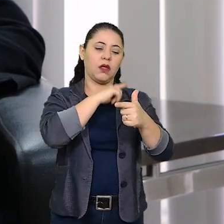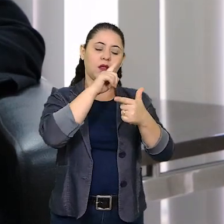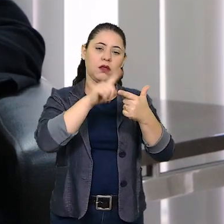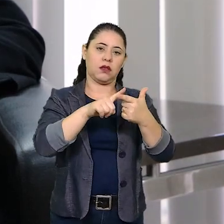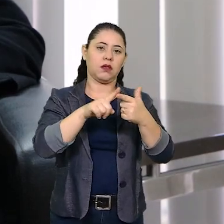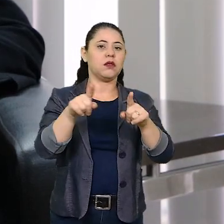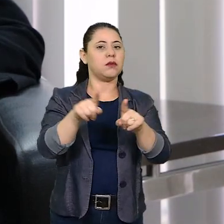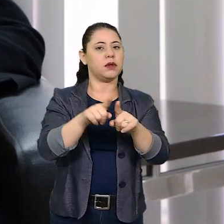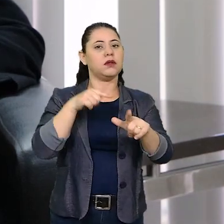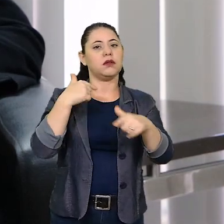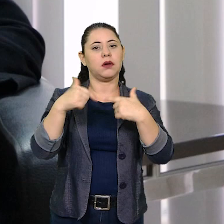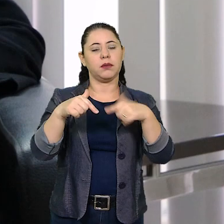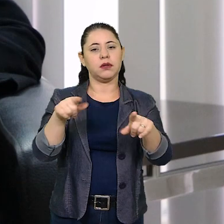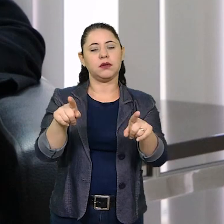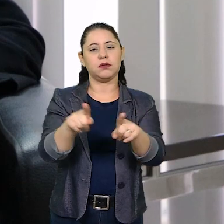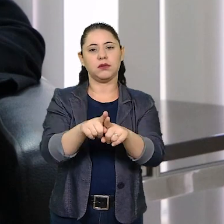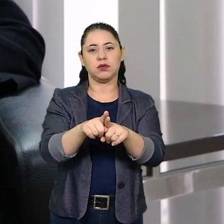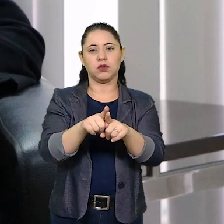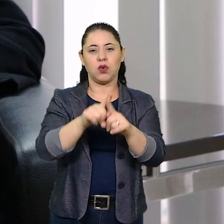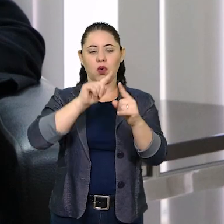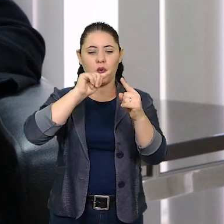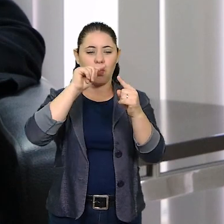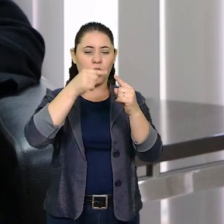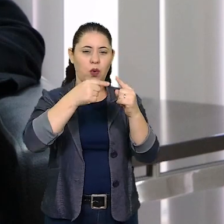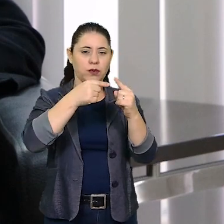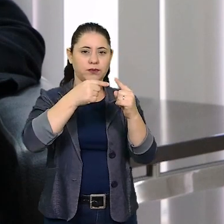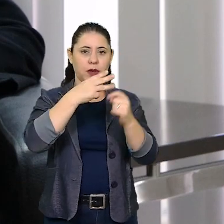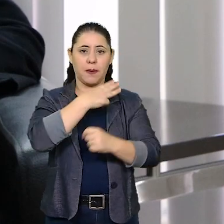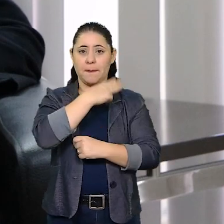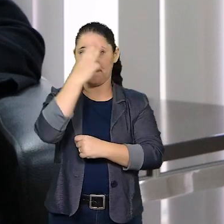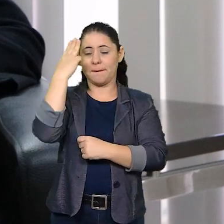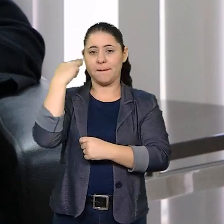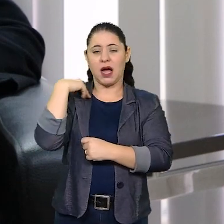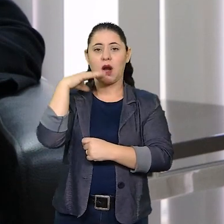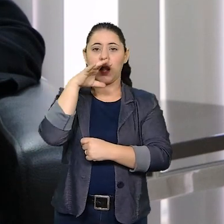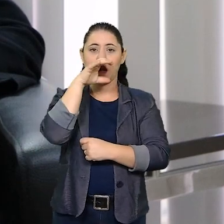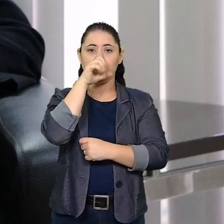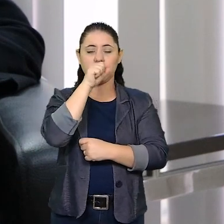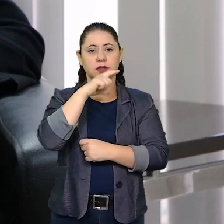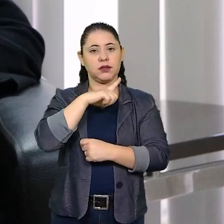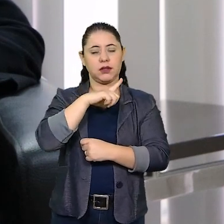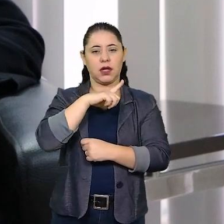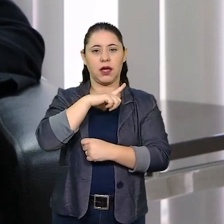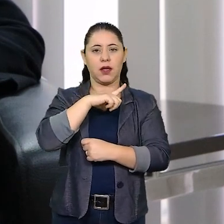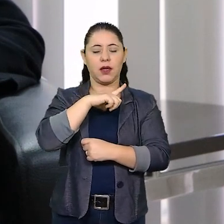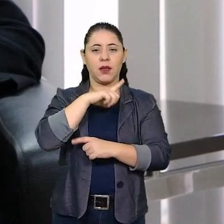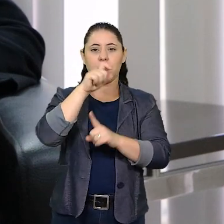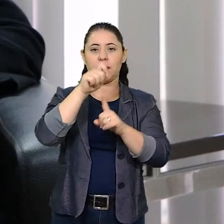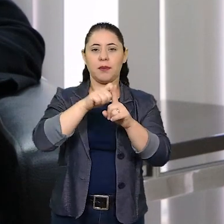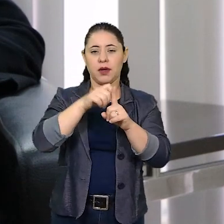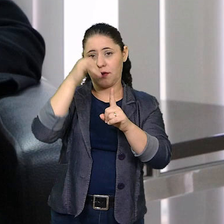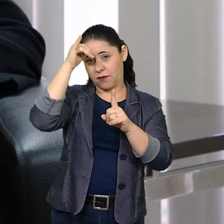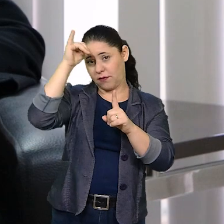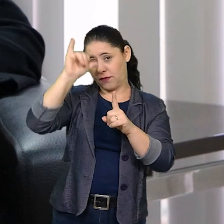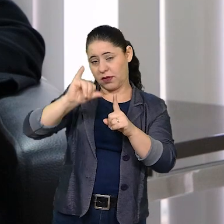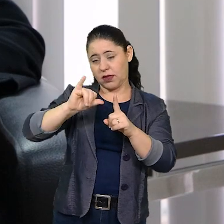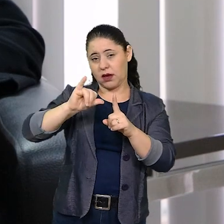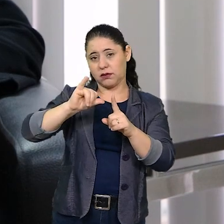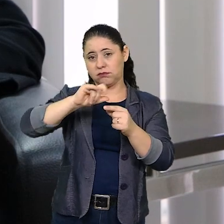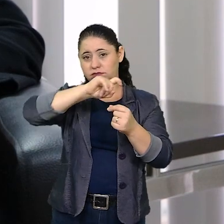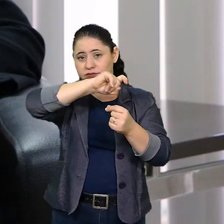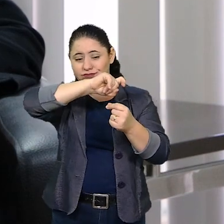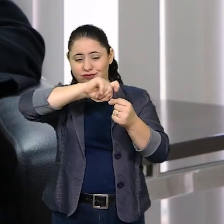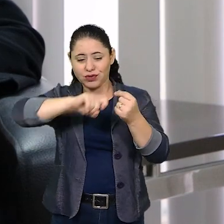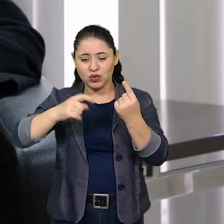sempre atuamos com ênfase no Maio Laranja, porque nós temos no mês de maio o mês do combate à